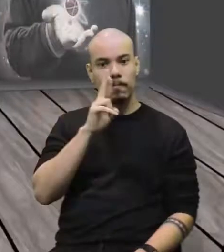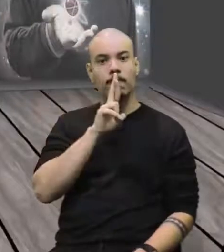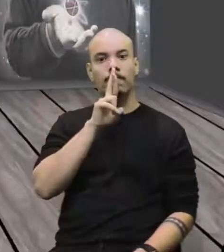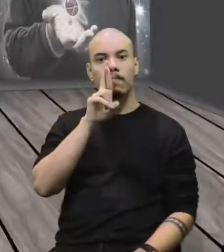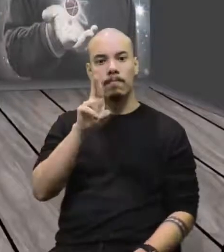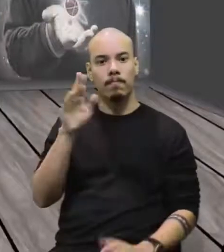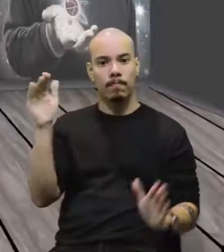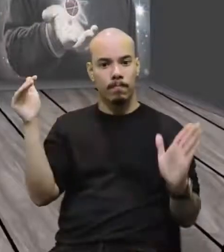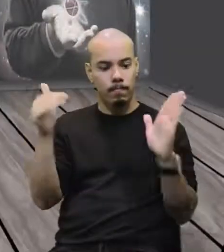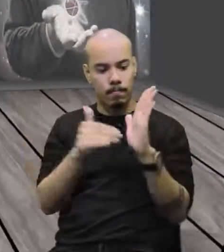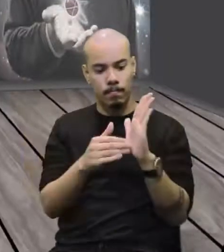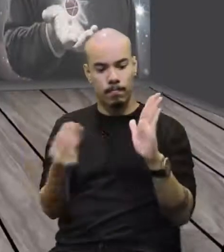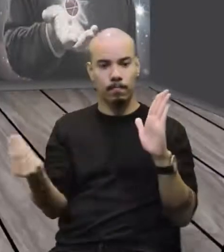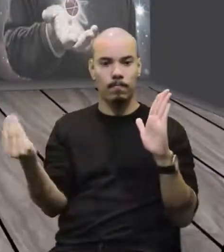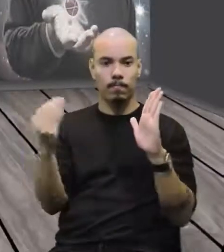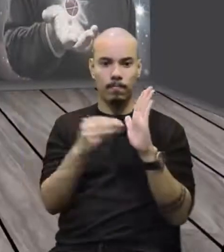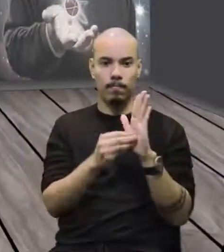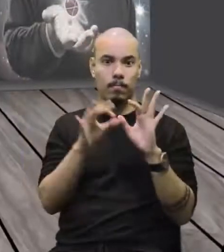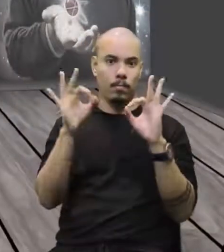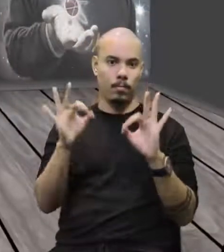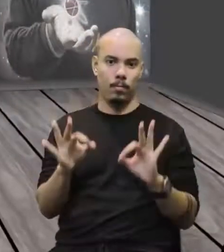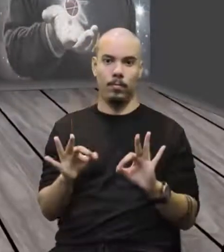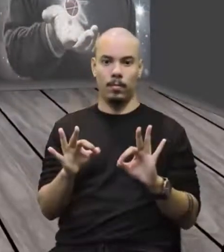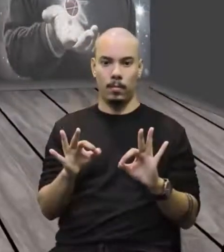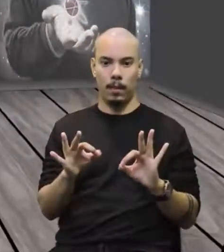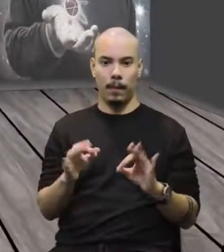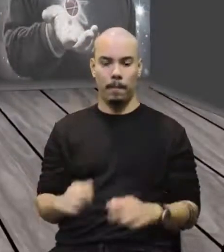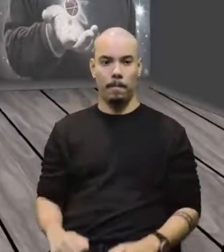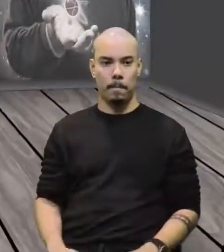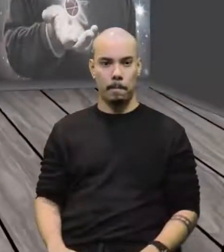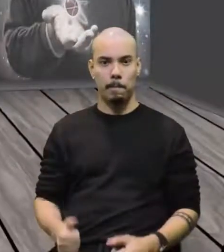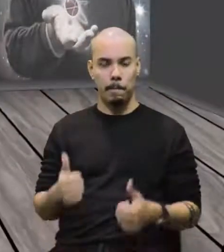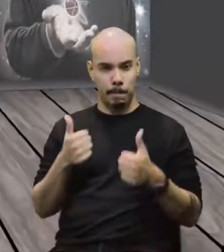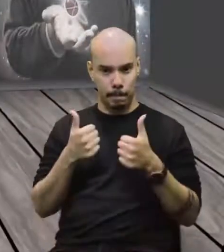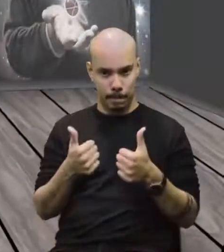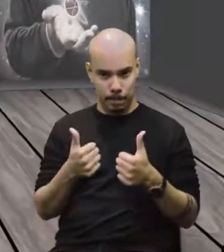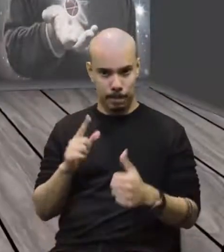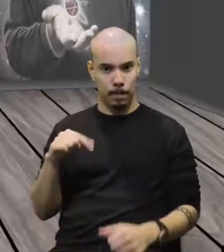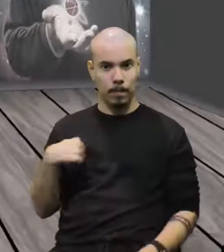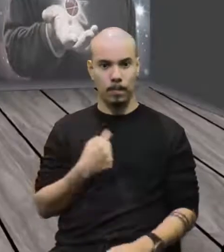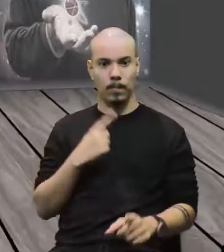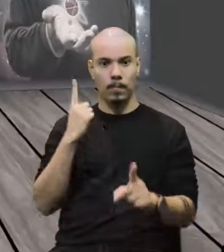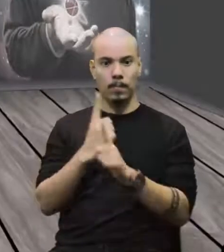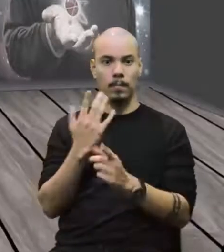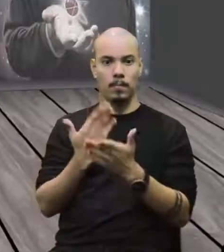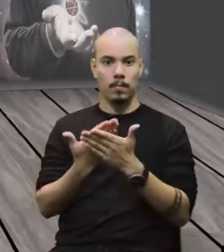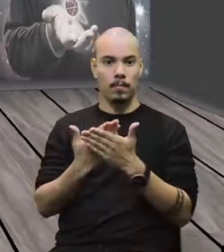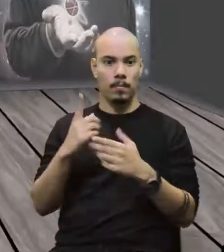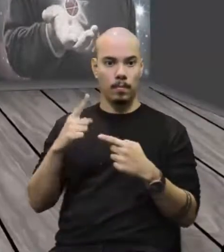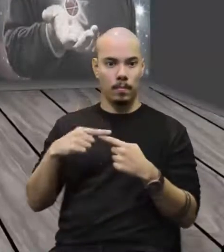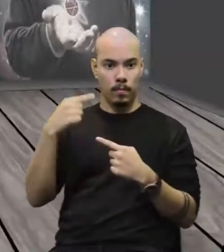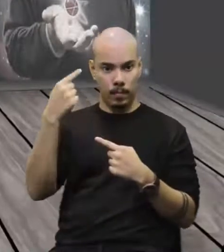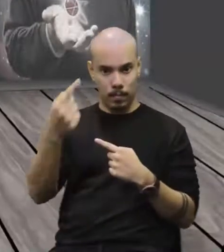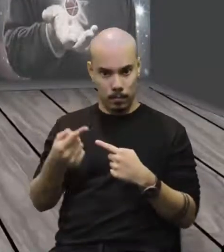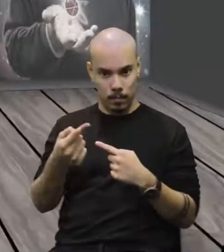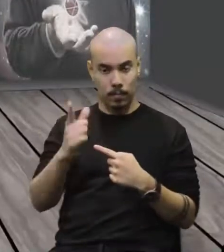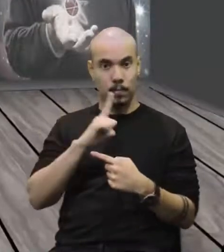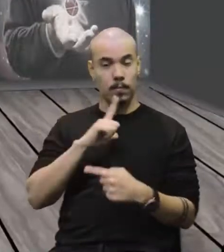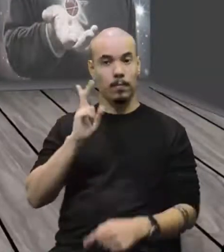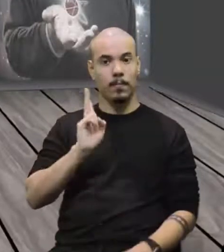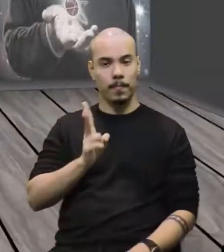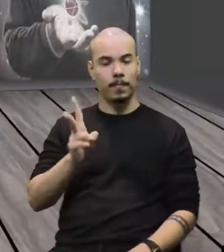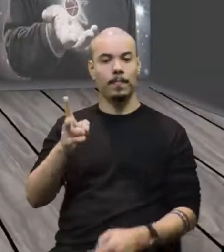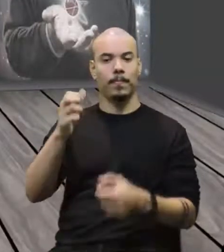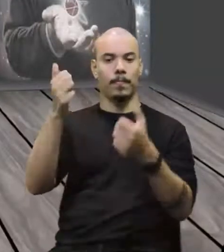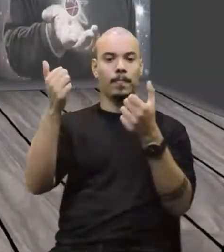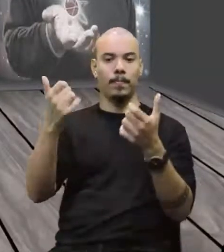exista mágica, né? Tem que estar correto. Então, beleza. Nós nos vemos aí na próxima aula, né, Décio? Até a continuação, né,